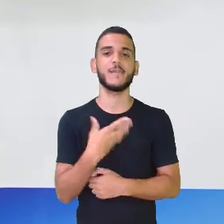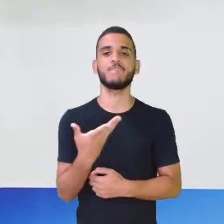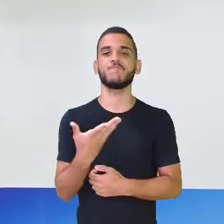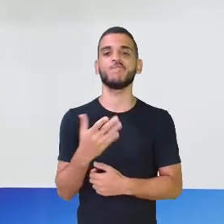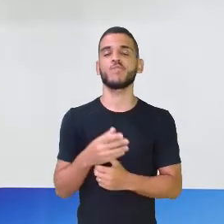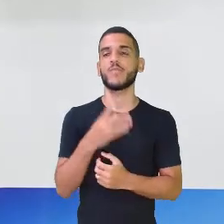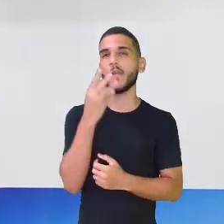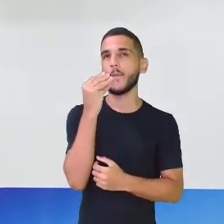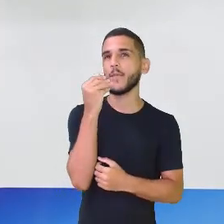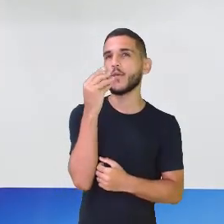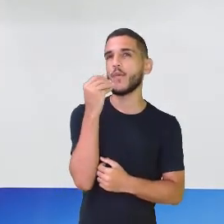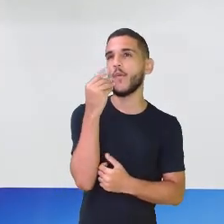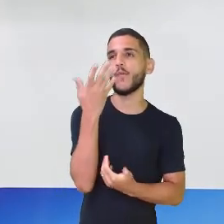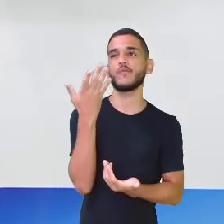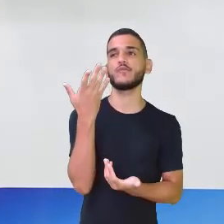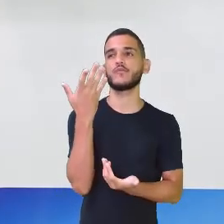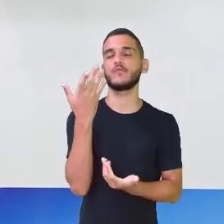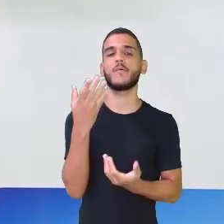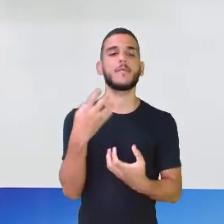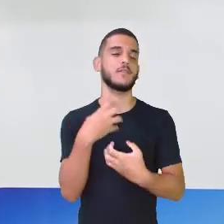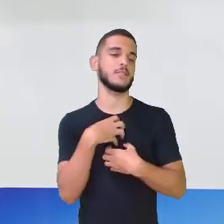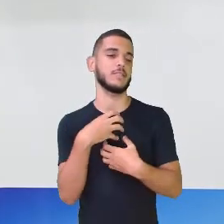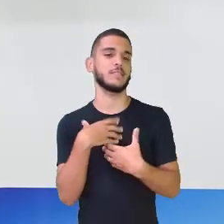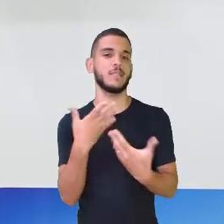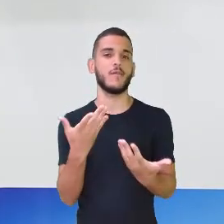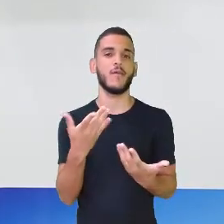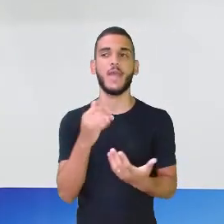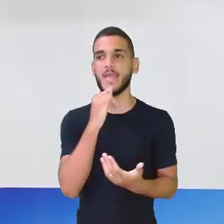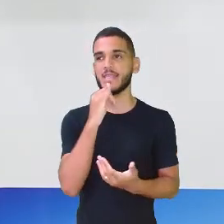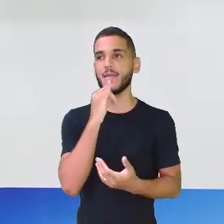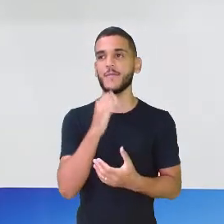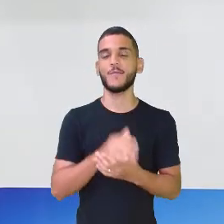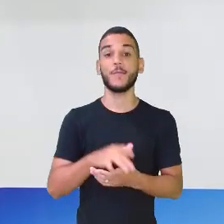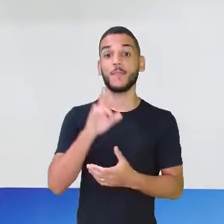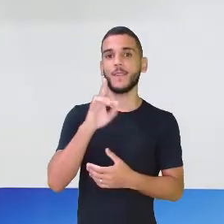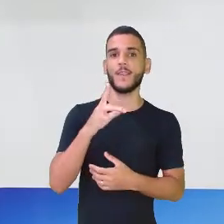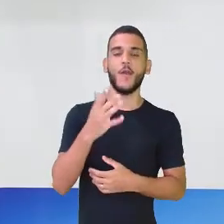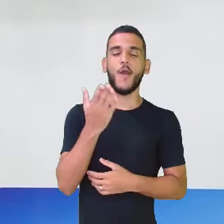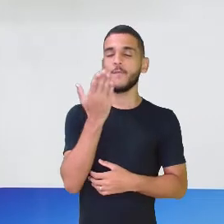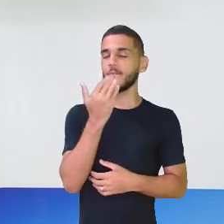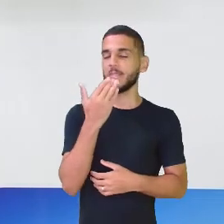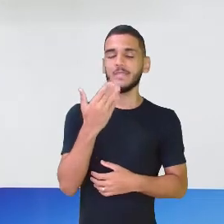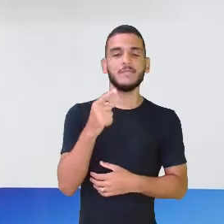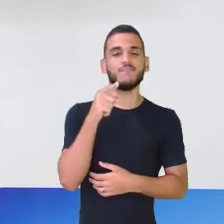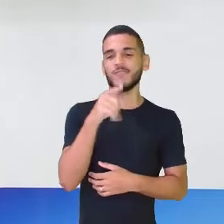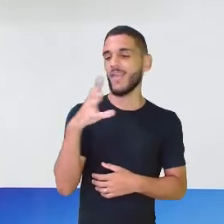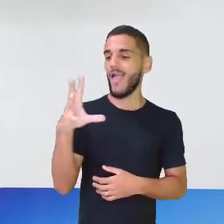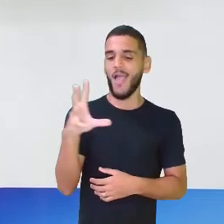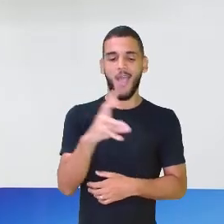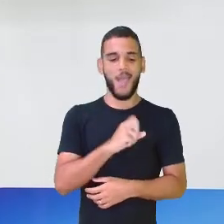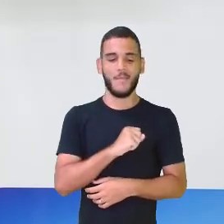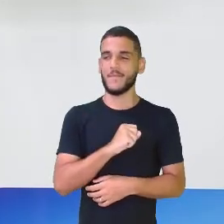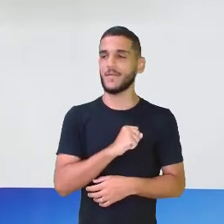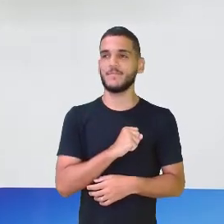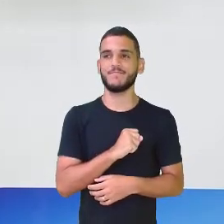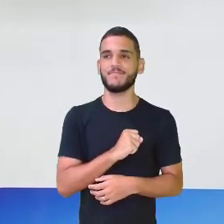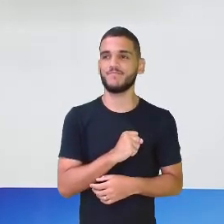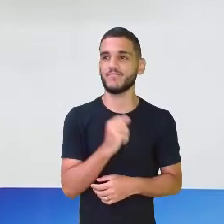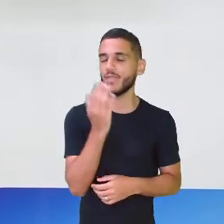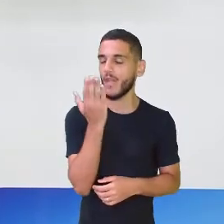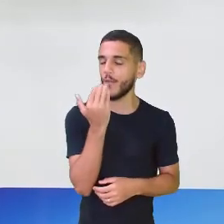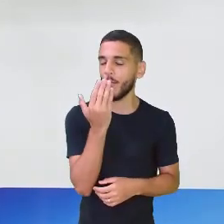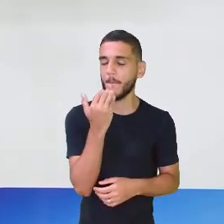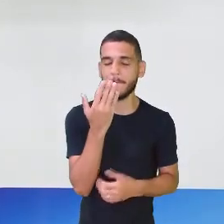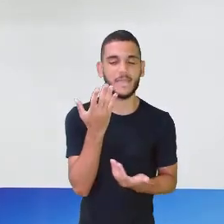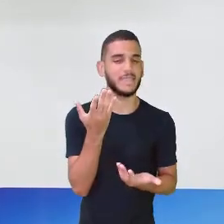aquela comidinha que você mais gosta. Eu tô falando a parte agora que a professora Kedma gosta. Aquela comidinha, sabe?